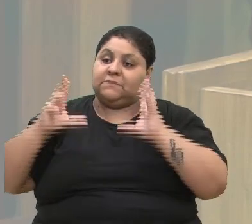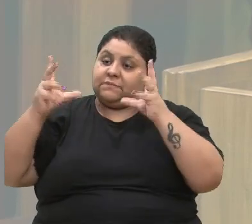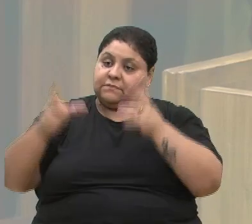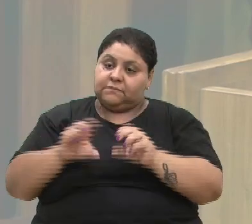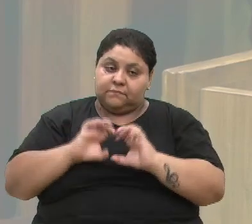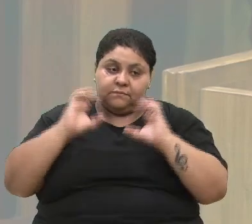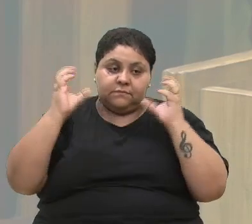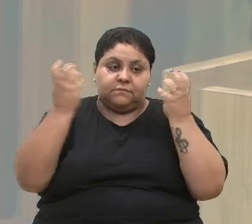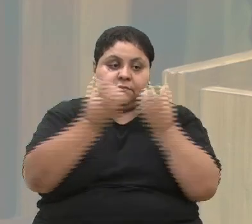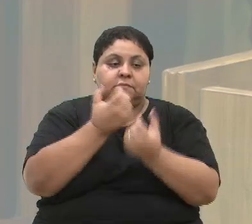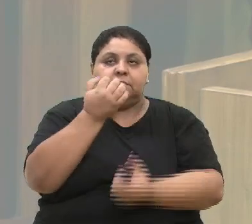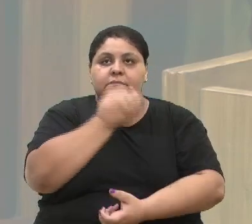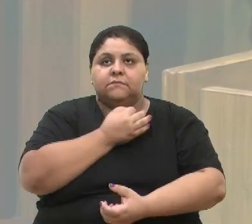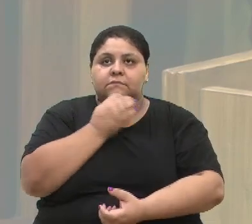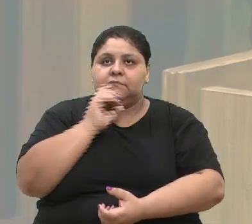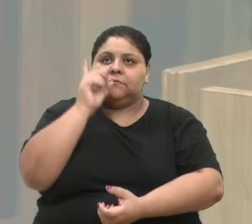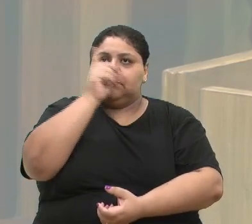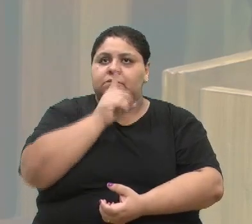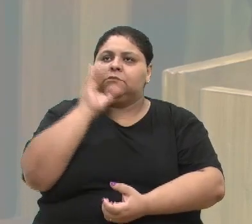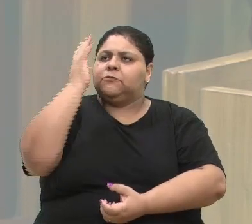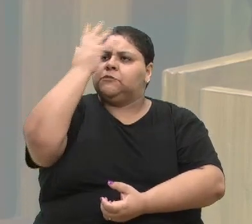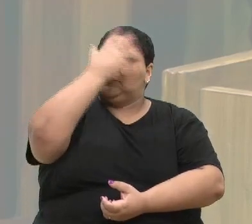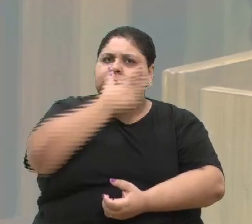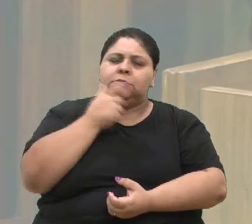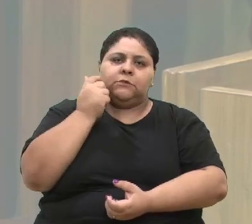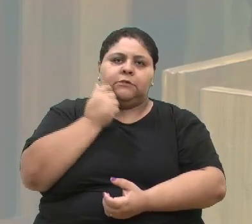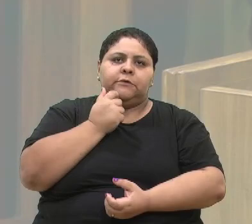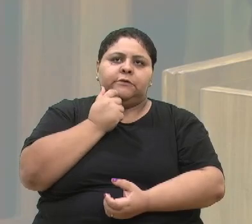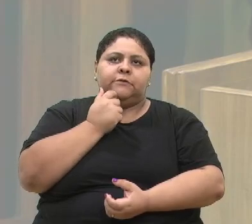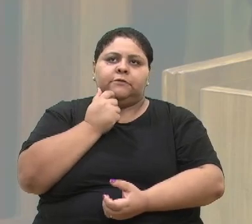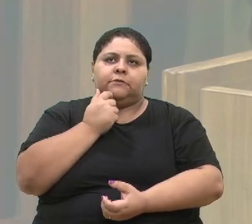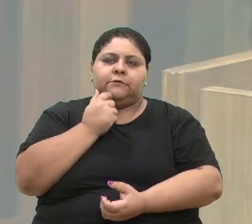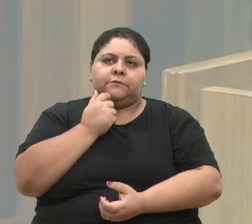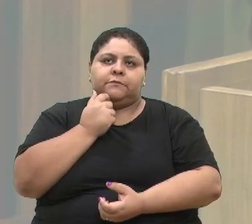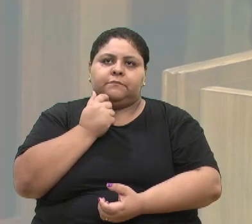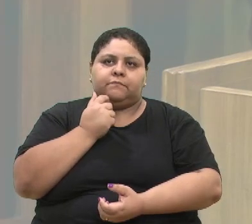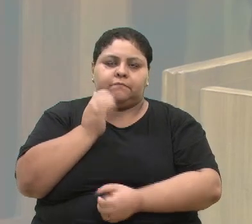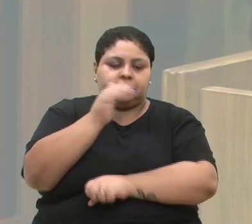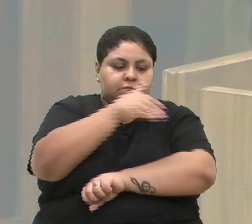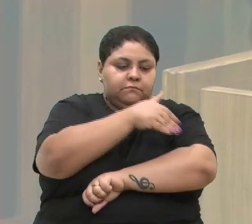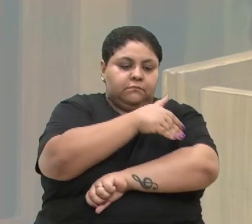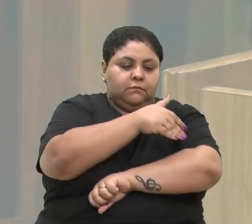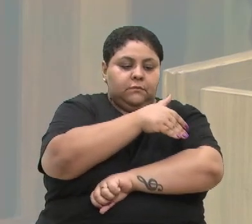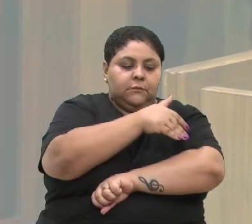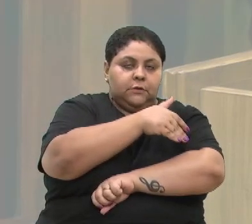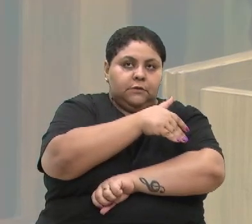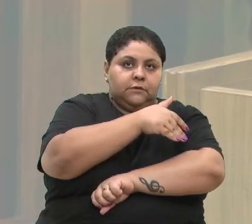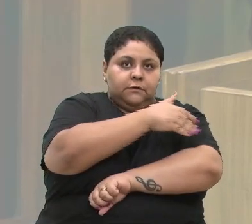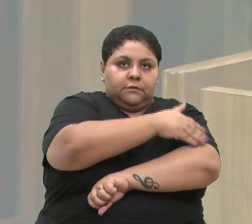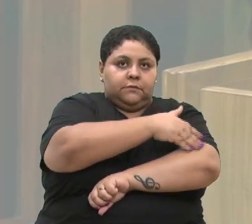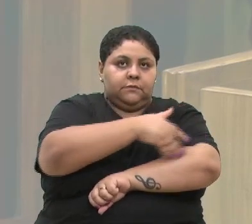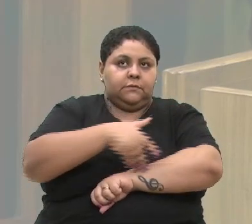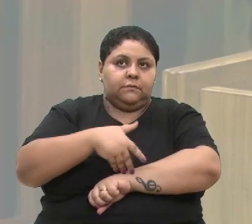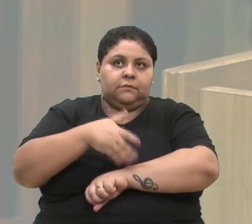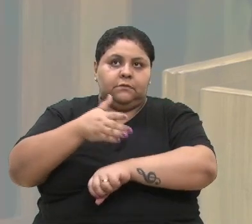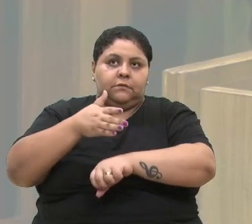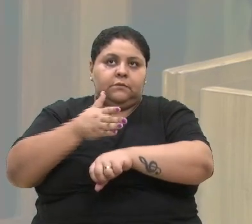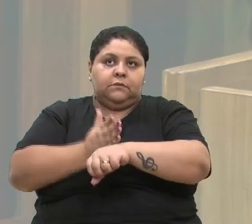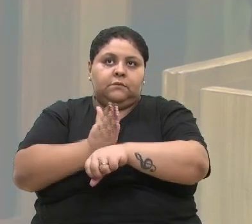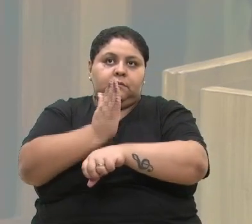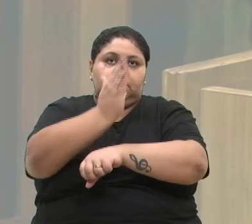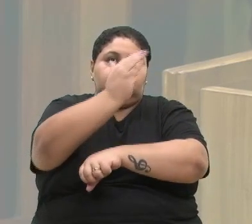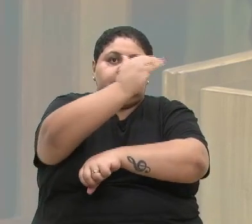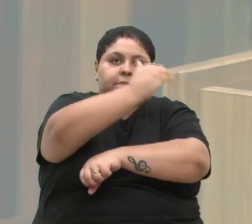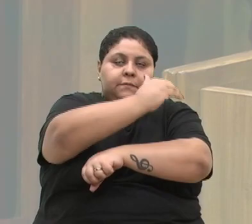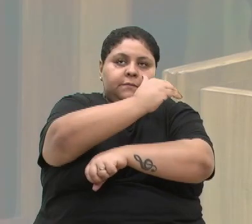comunidade caxiense, um domingo bonito. Vão ali para a rua Plácio de Castro,